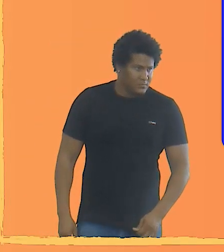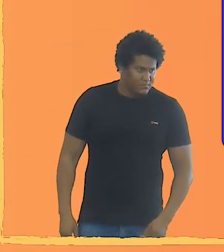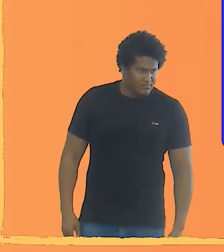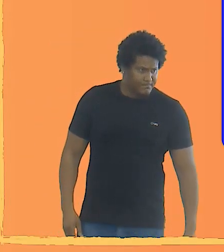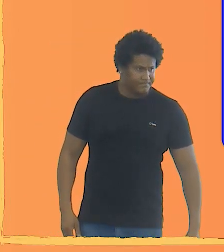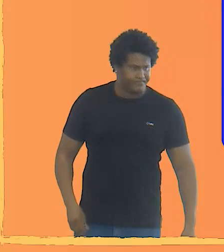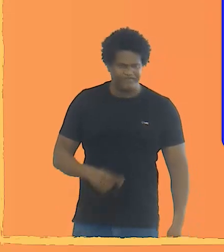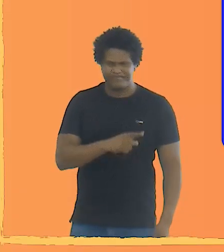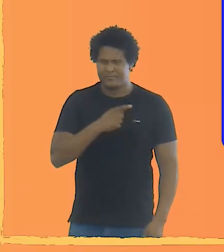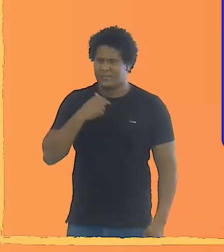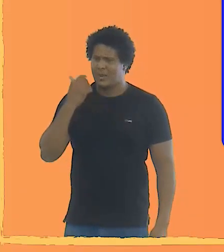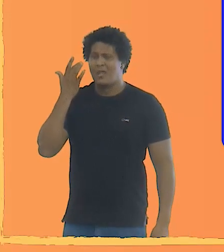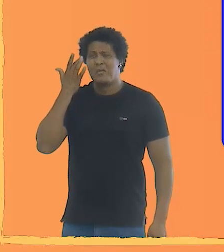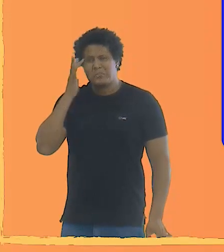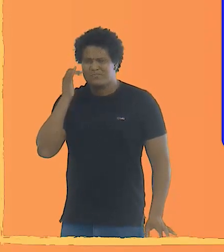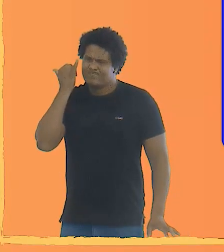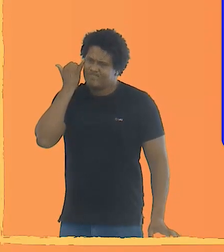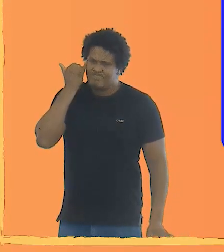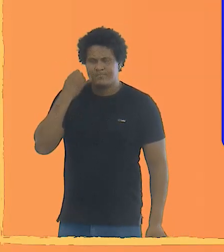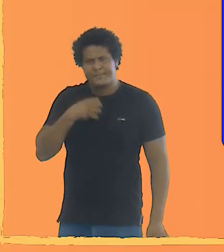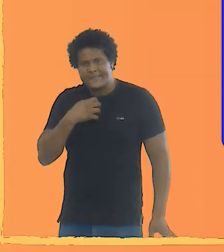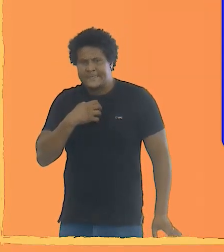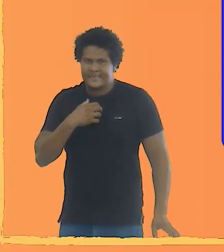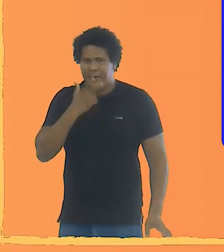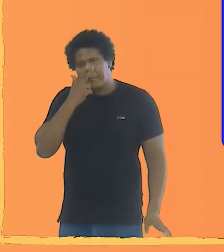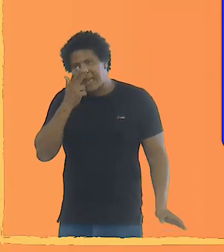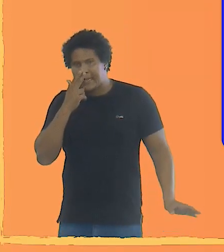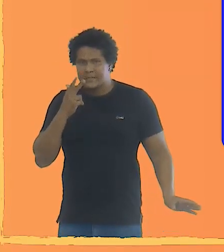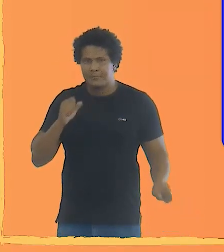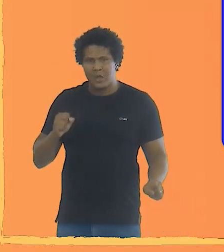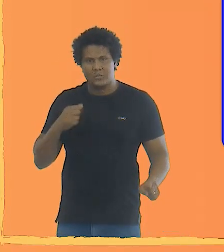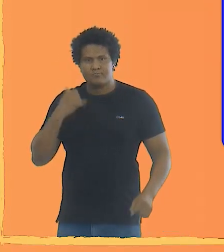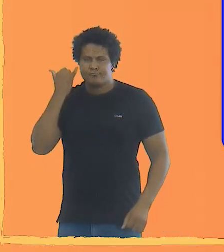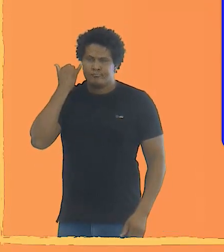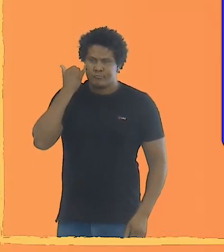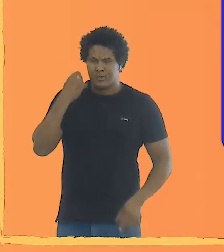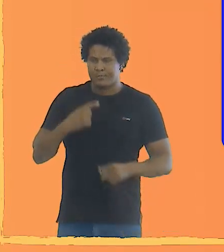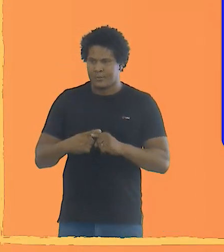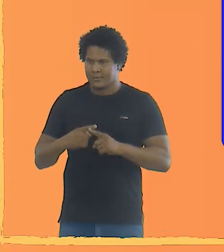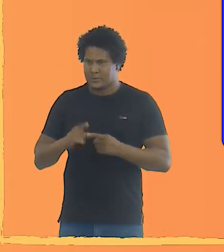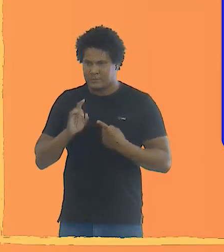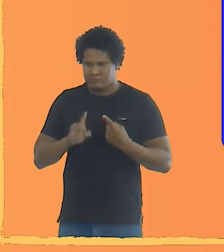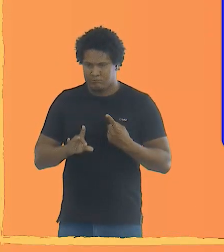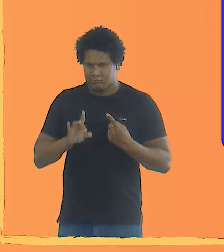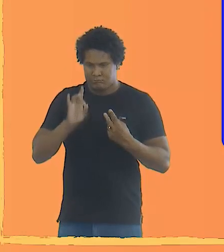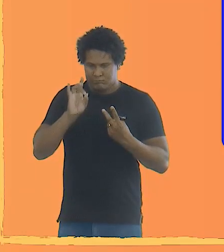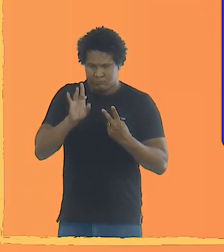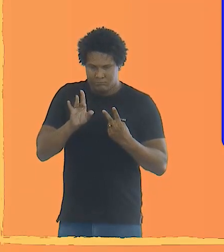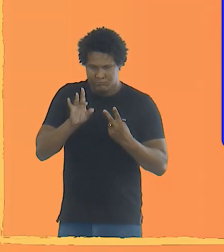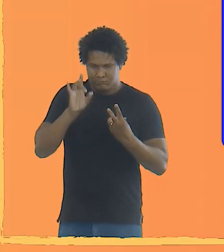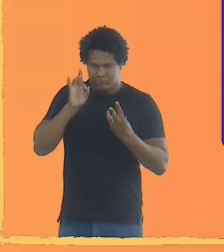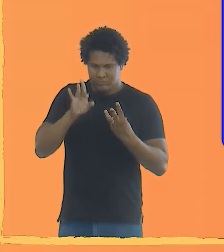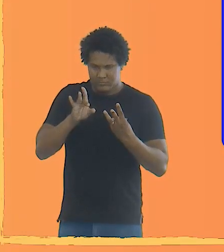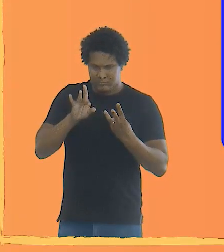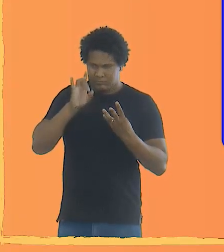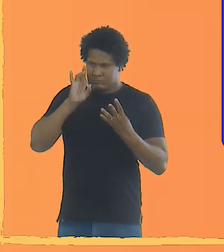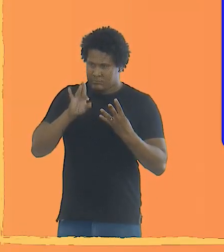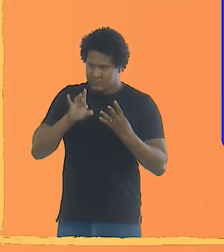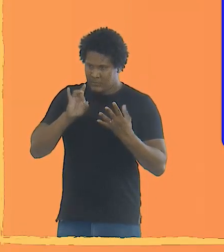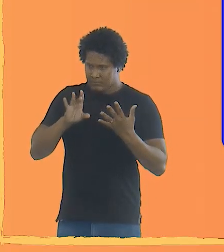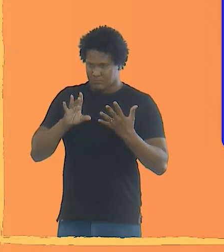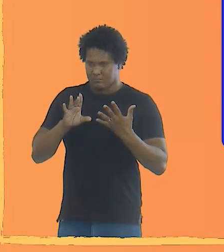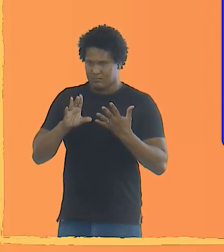dá muito trabalho de contar. Porque assim, tu está contando caso a caso. Exatamente, eu estou contando caso a caso. Para mostrar